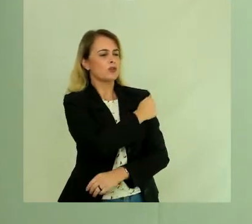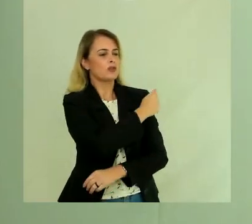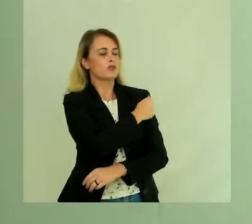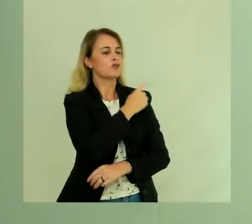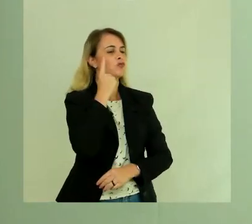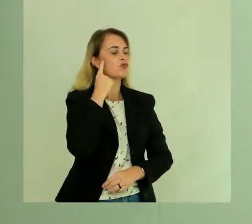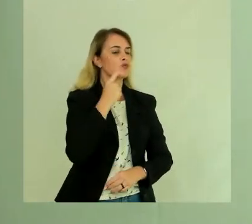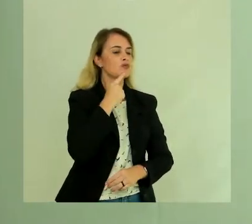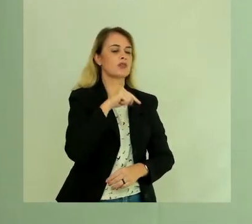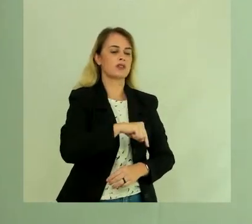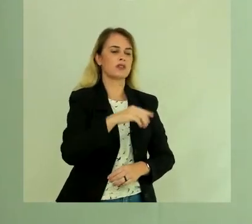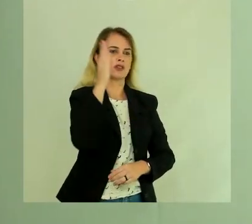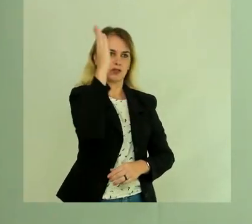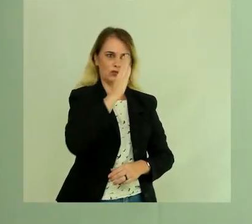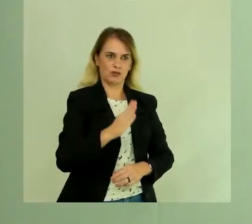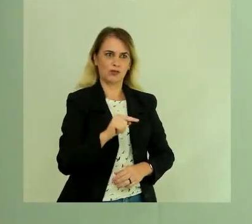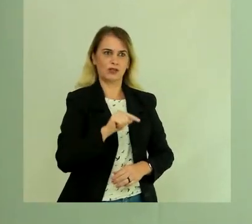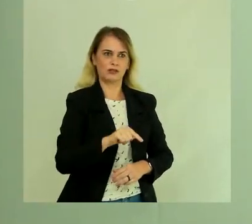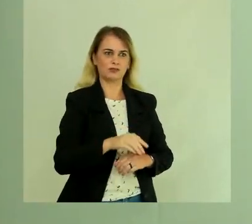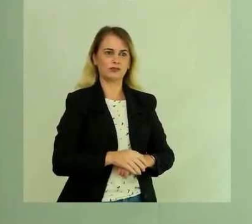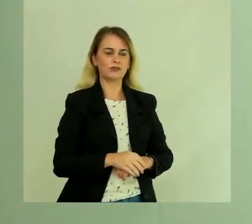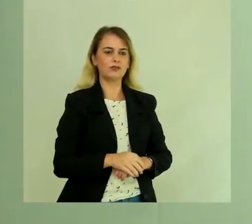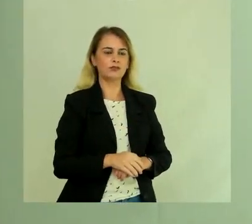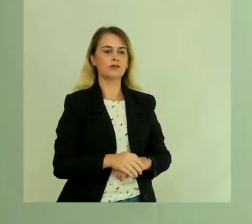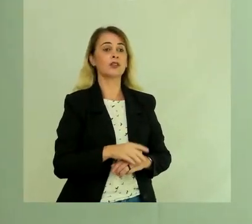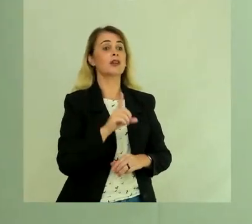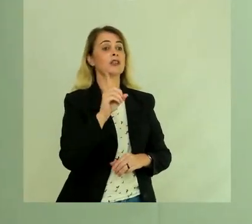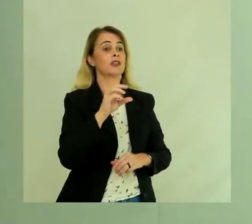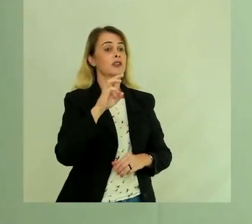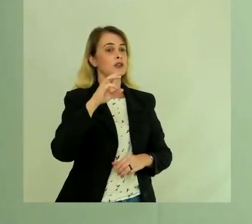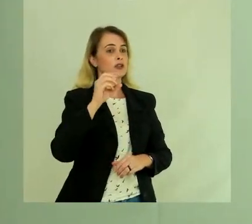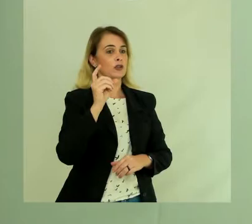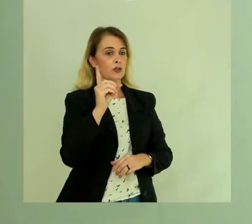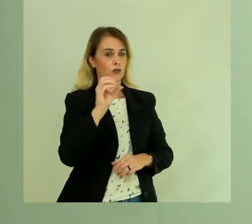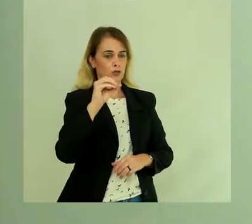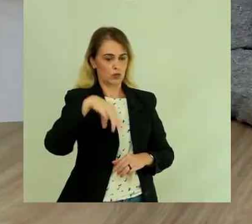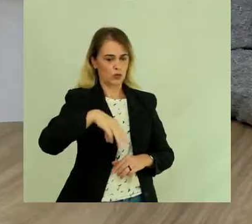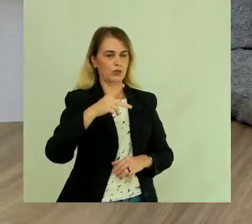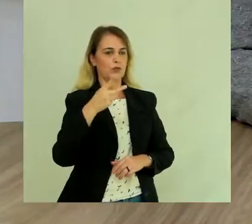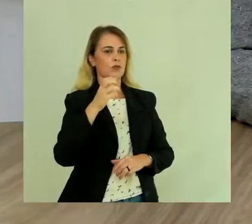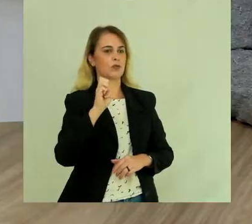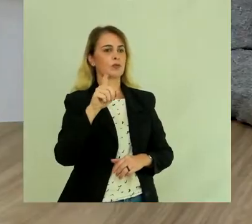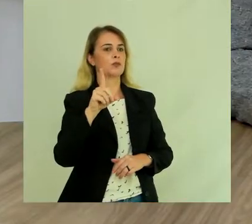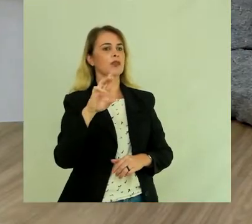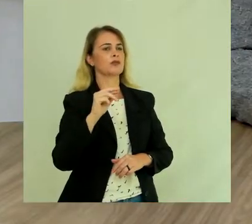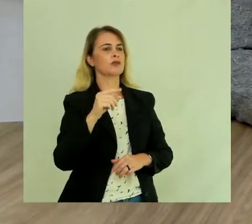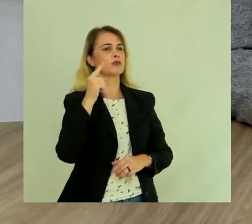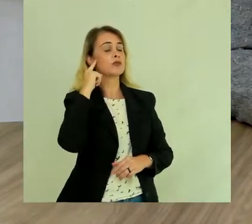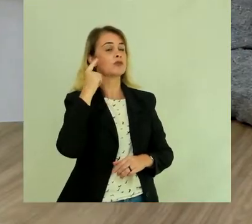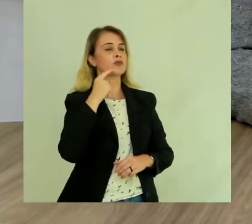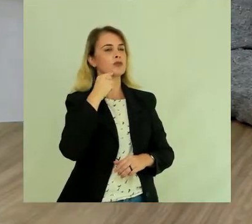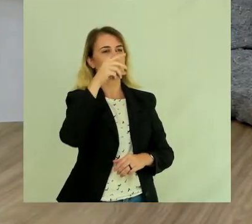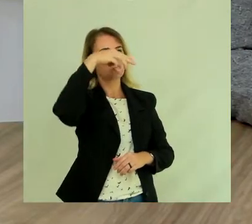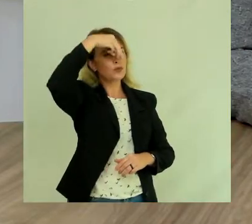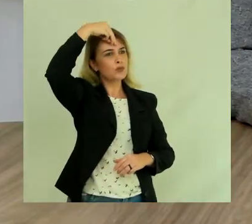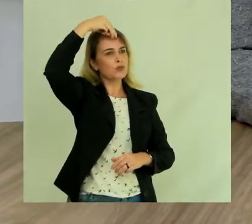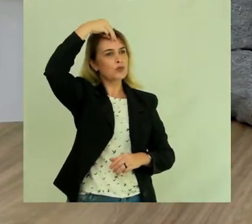Pedro II também, ele tinha um sobrinho surdo, por isso a preocupação dele em trazer a língua de sinais para o